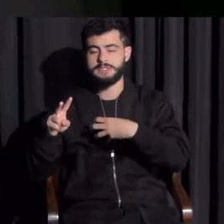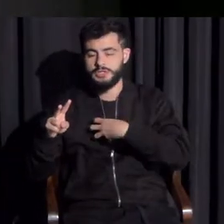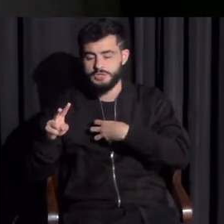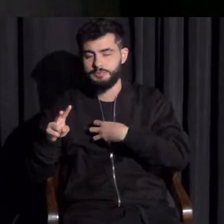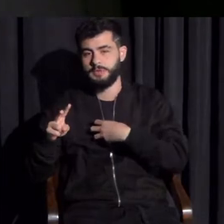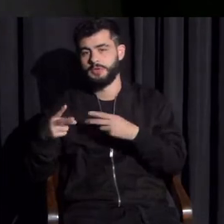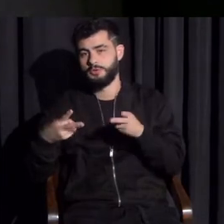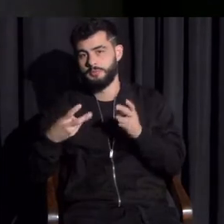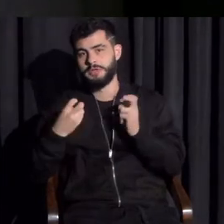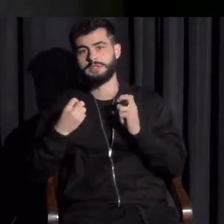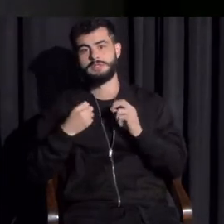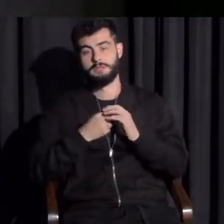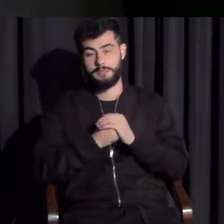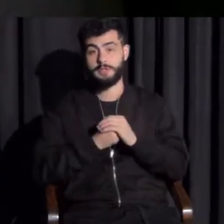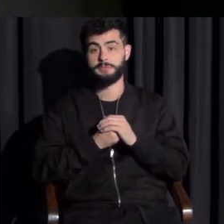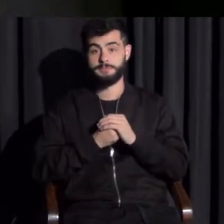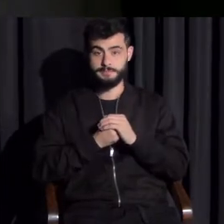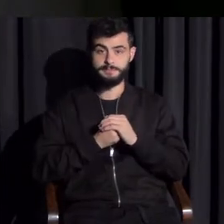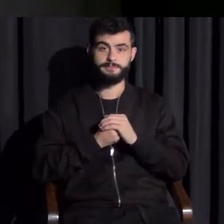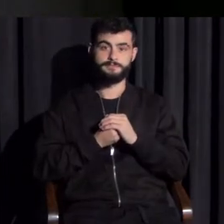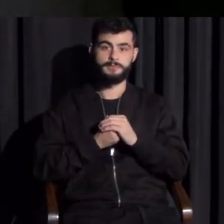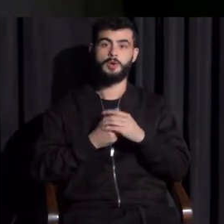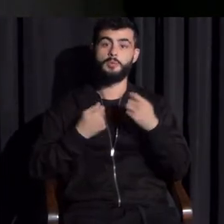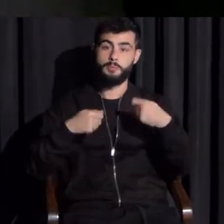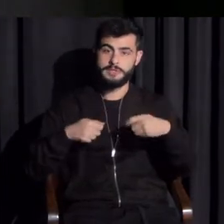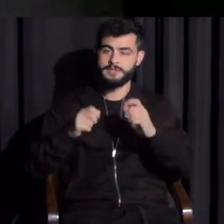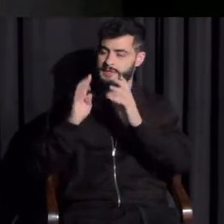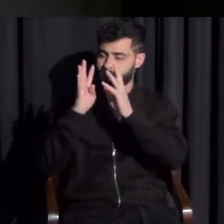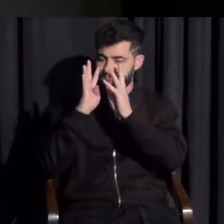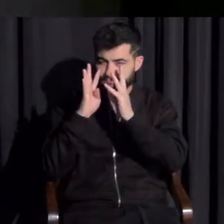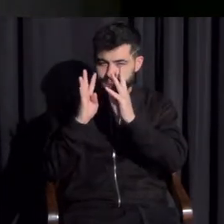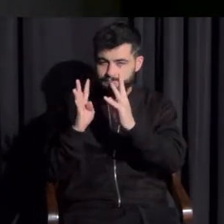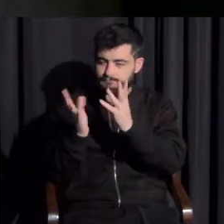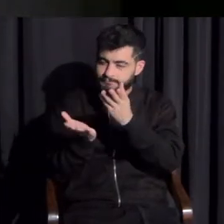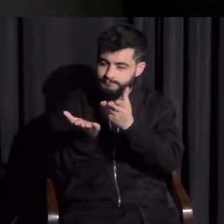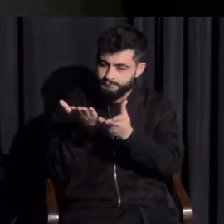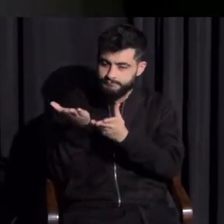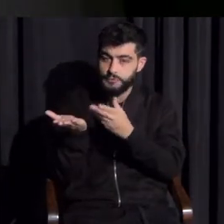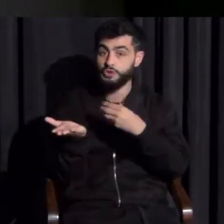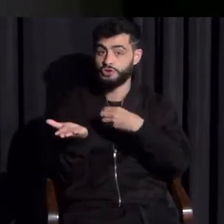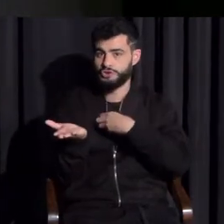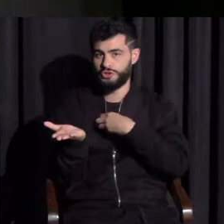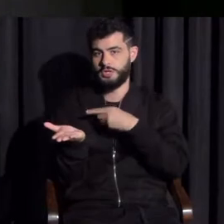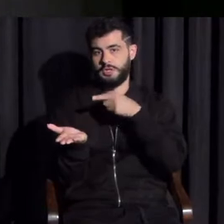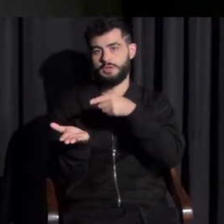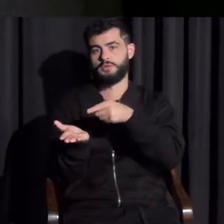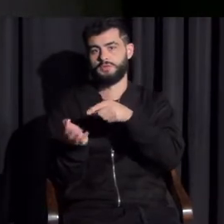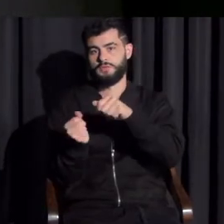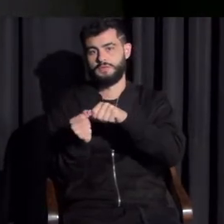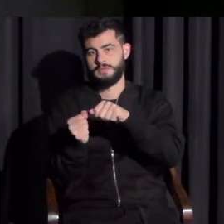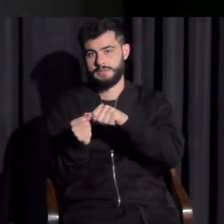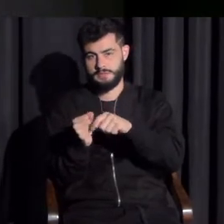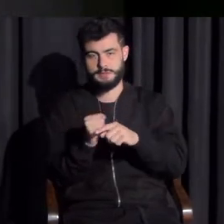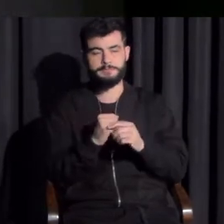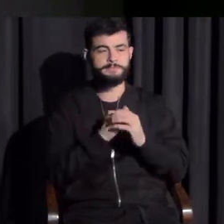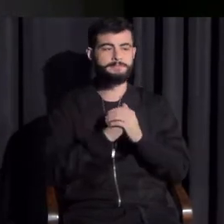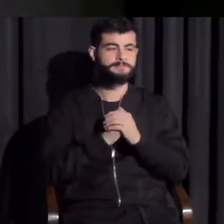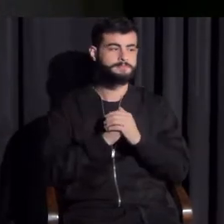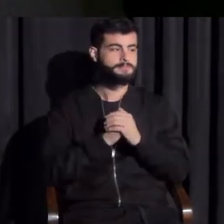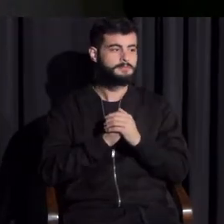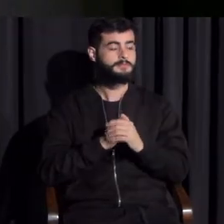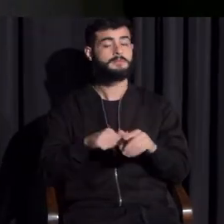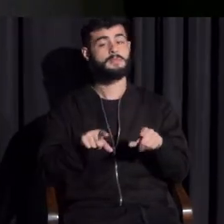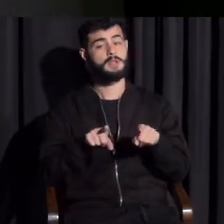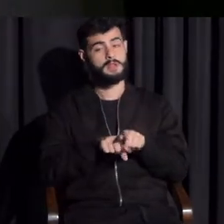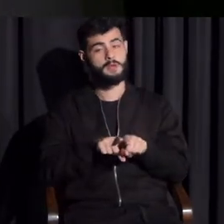essa escuta e uma confluência desse fazer dentro dessa perspectiva. E, por fim, para abrir aqui para esses